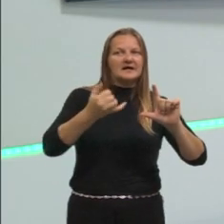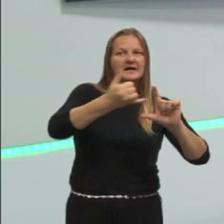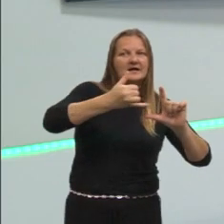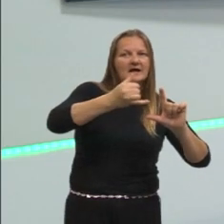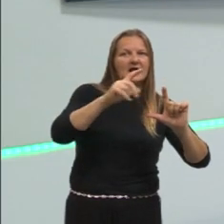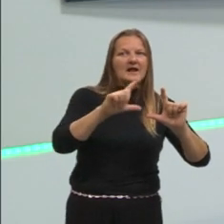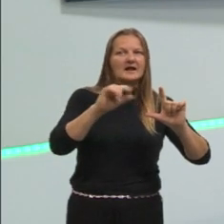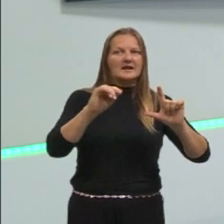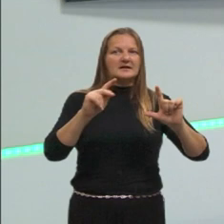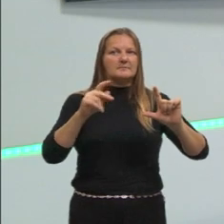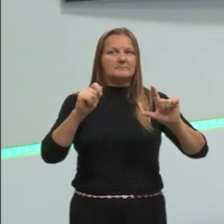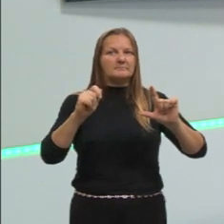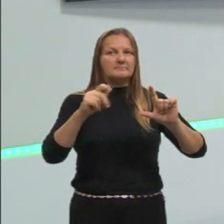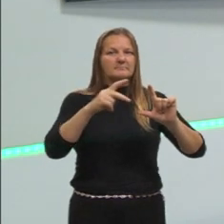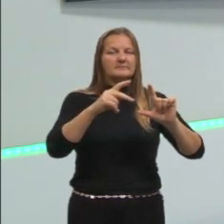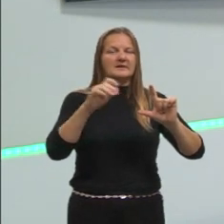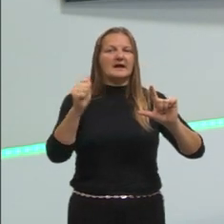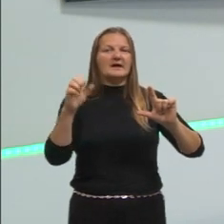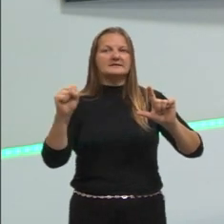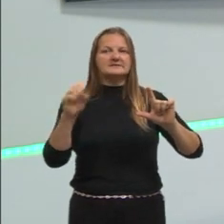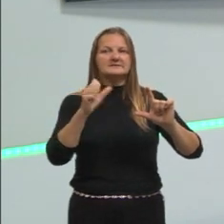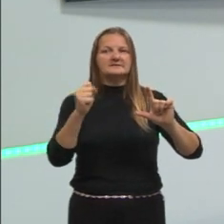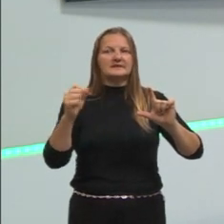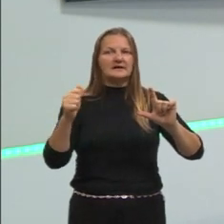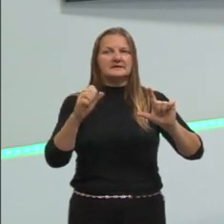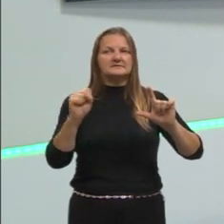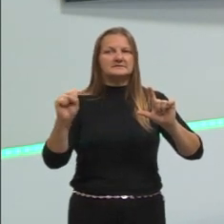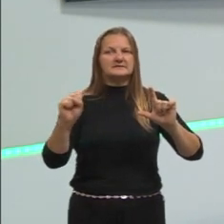tem essa nomenclatura de age né celular